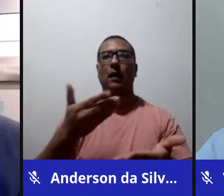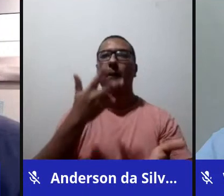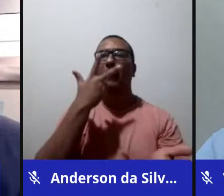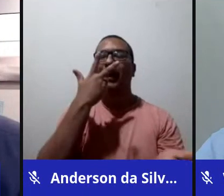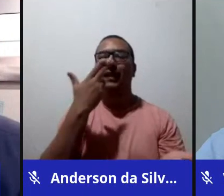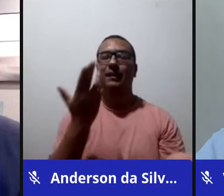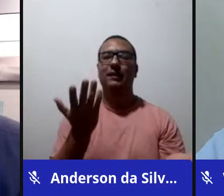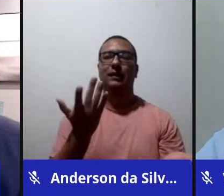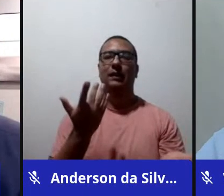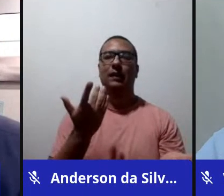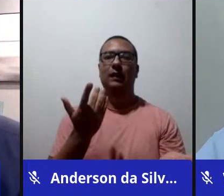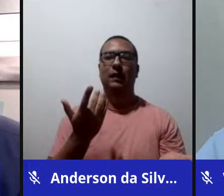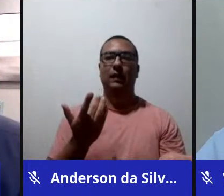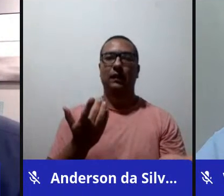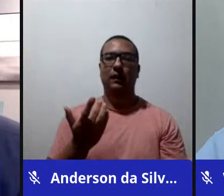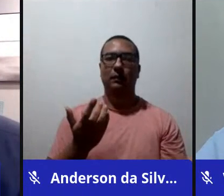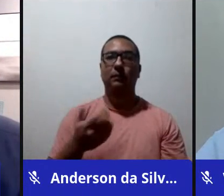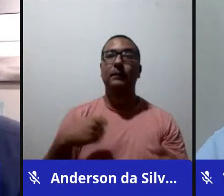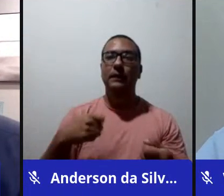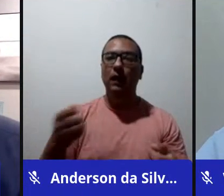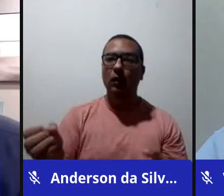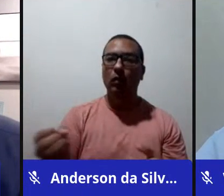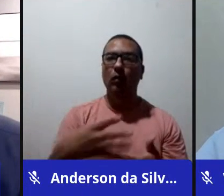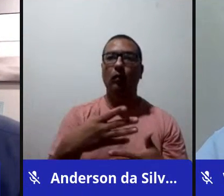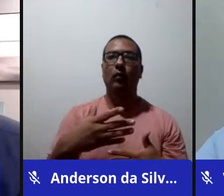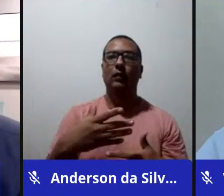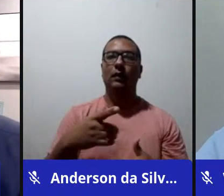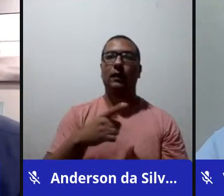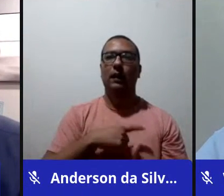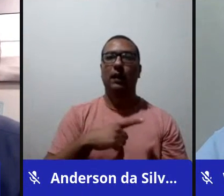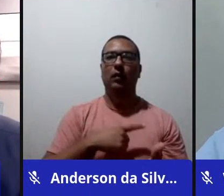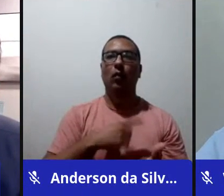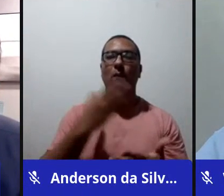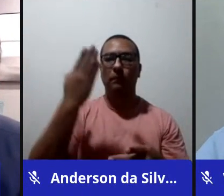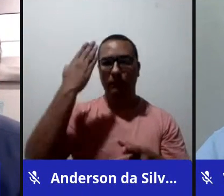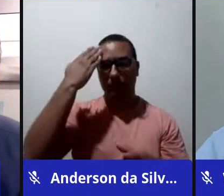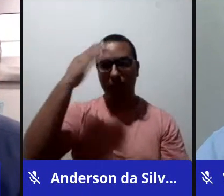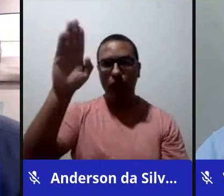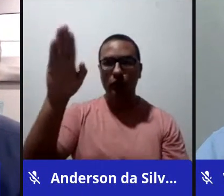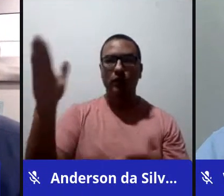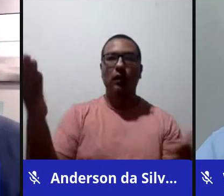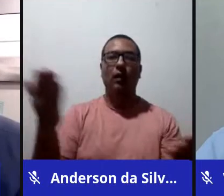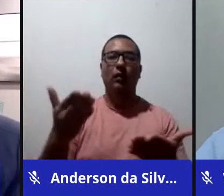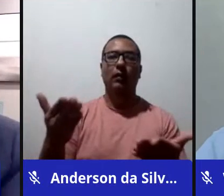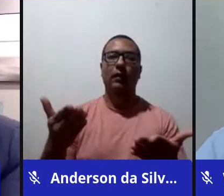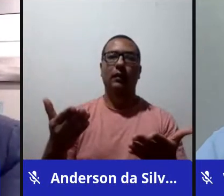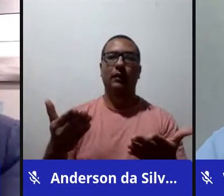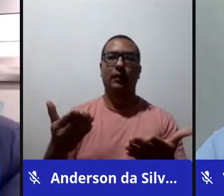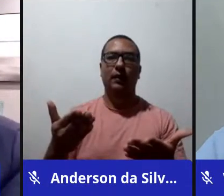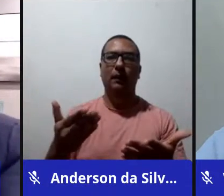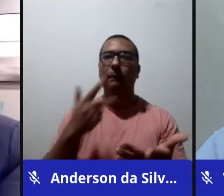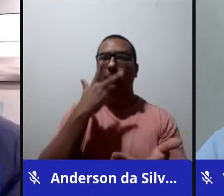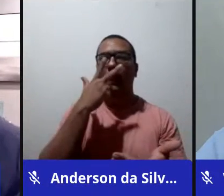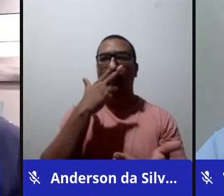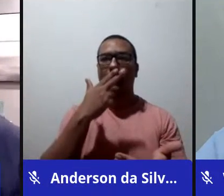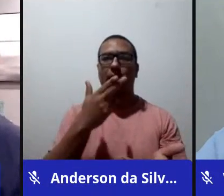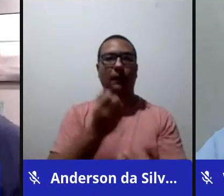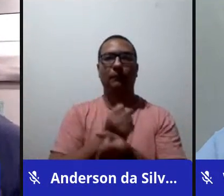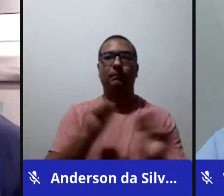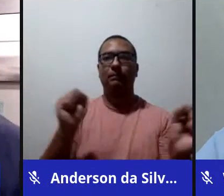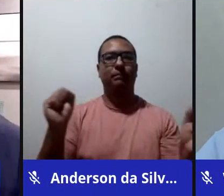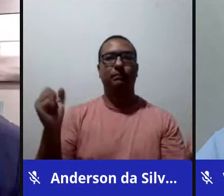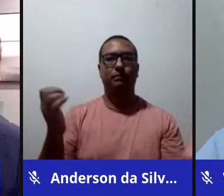do... nós temos uma pretensão que é às vezes exagerada, né?